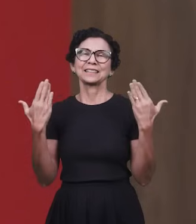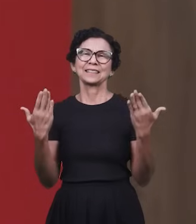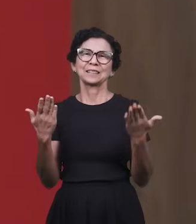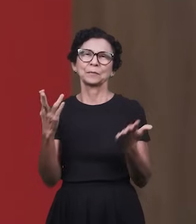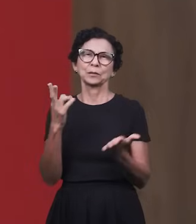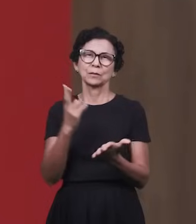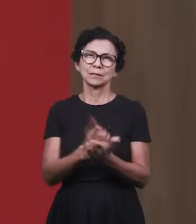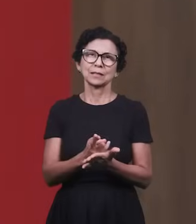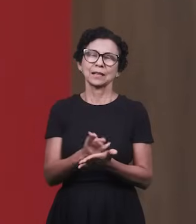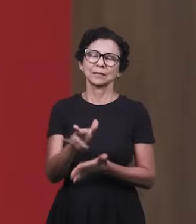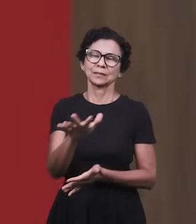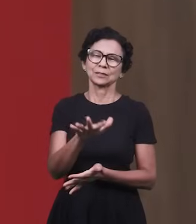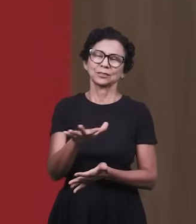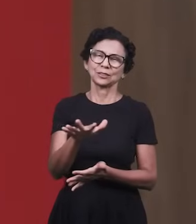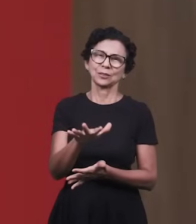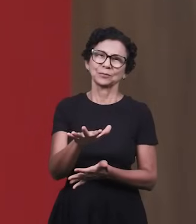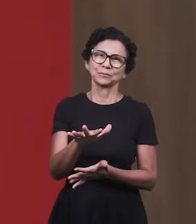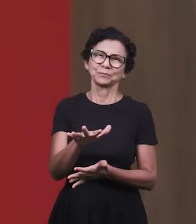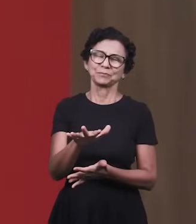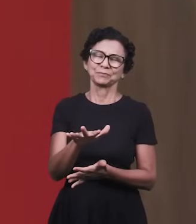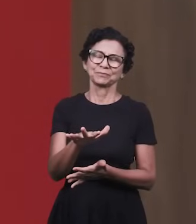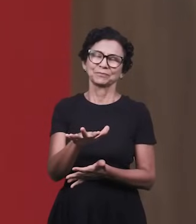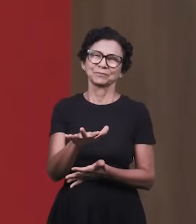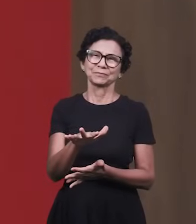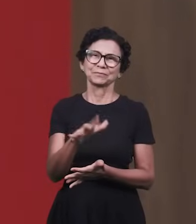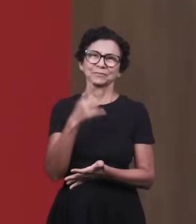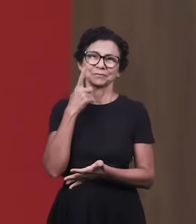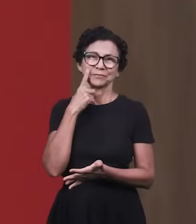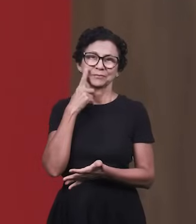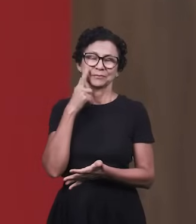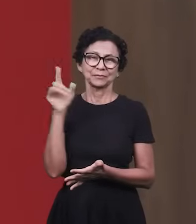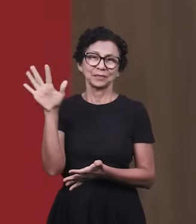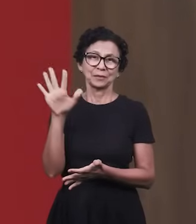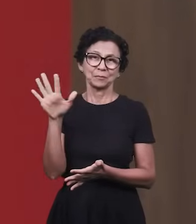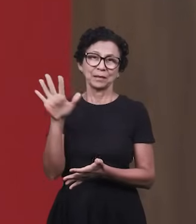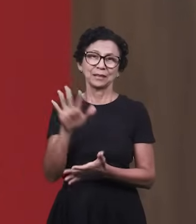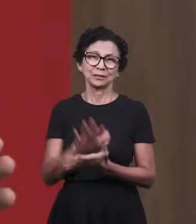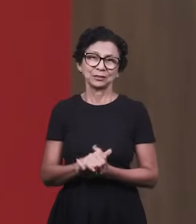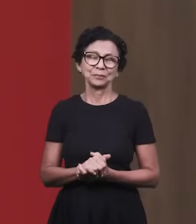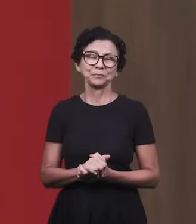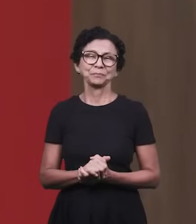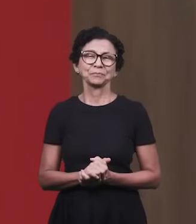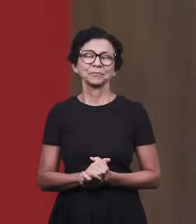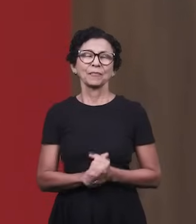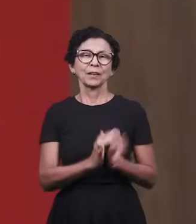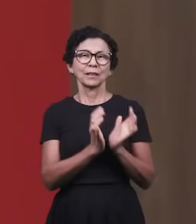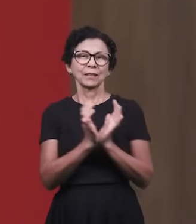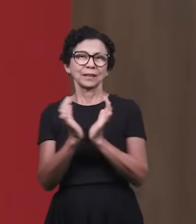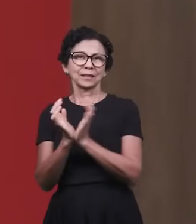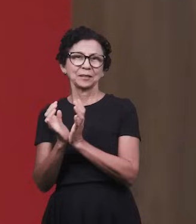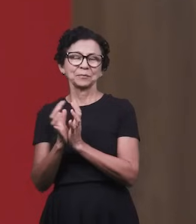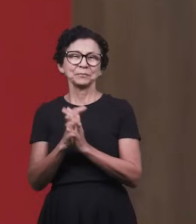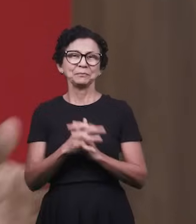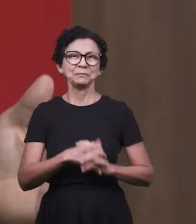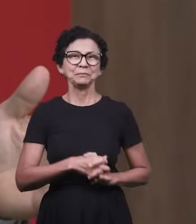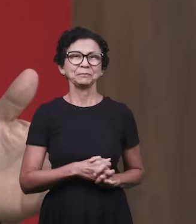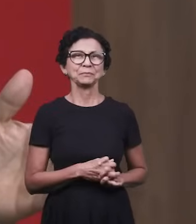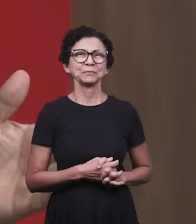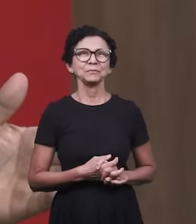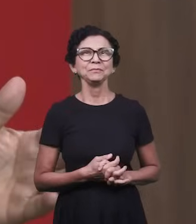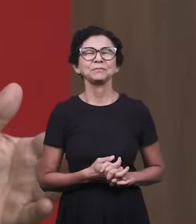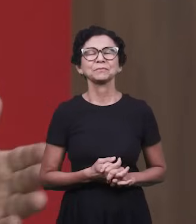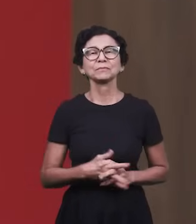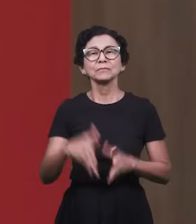região. Amém. Você acabou de conferir as imagens de Fábio Castro e cobertura de Locélia Loureiro. Obrigado